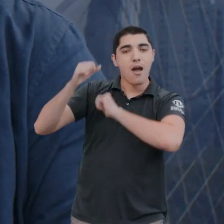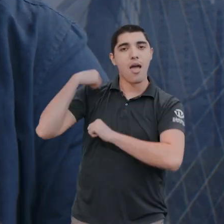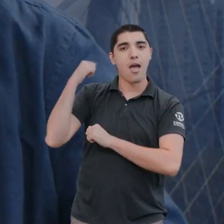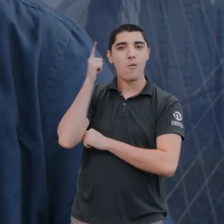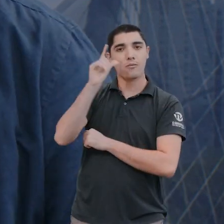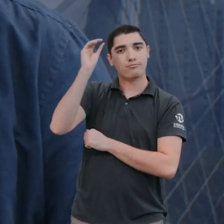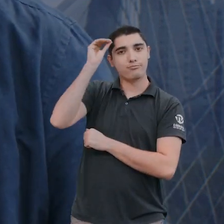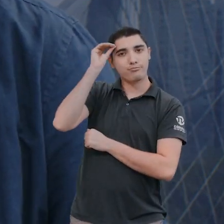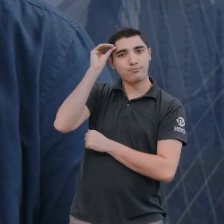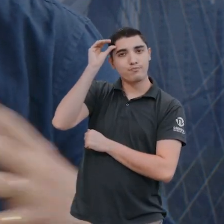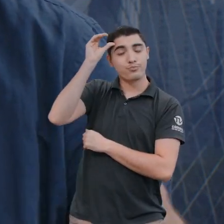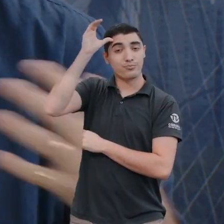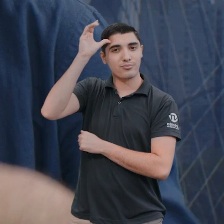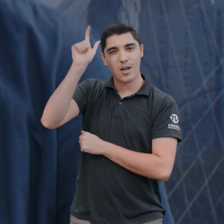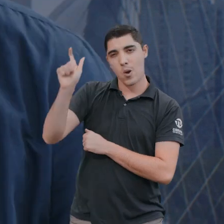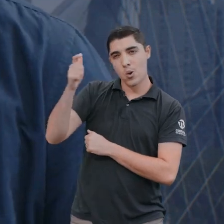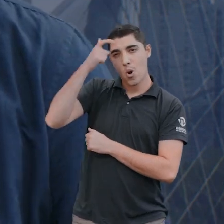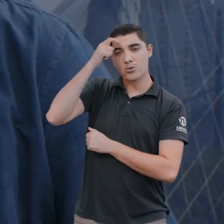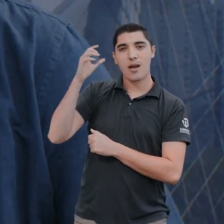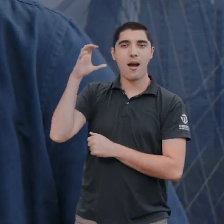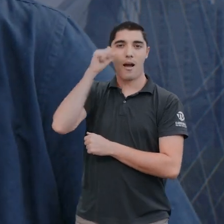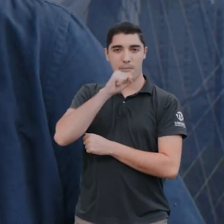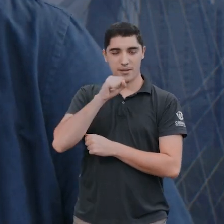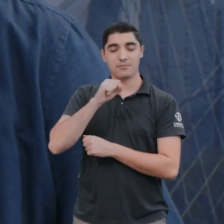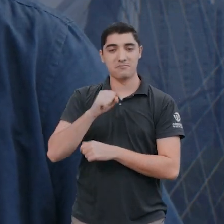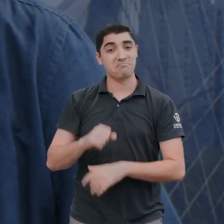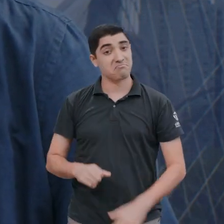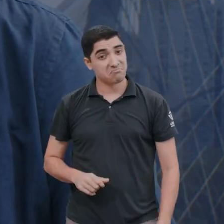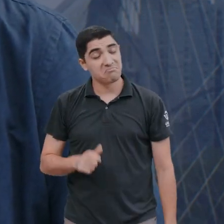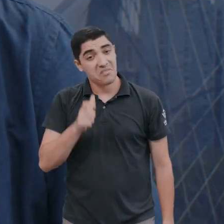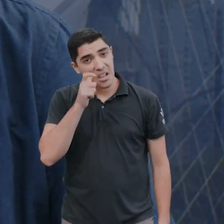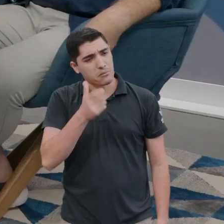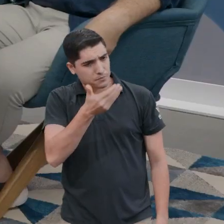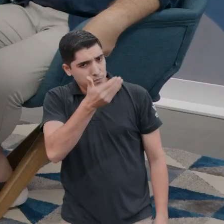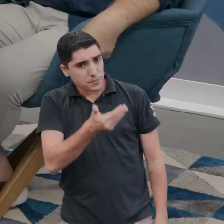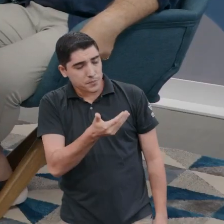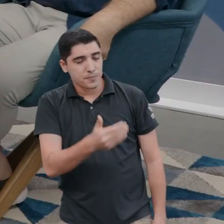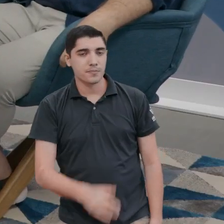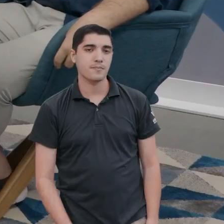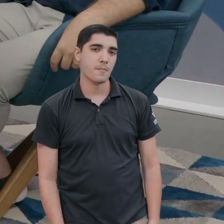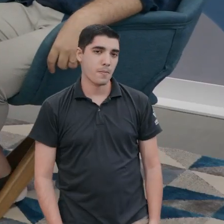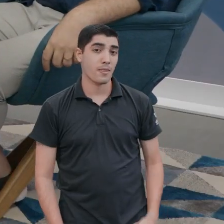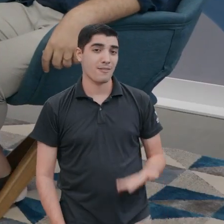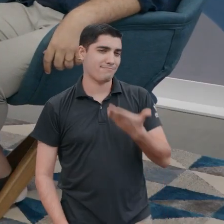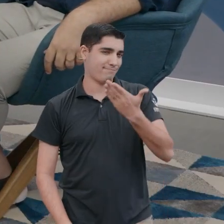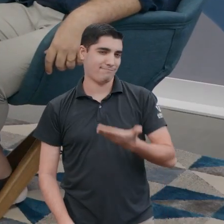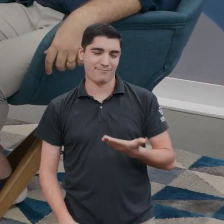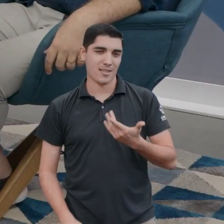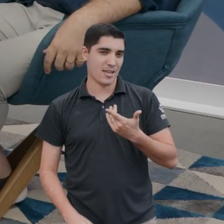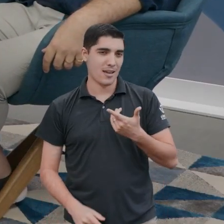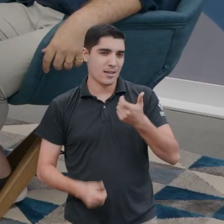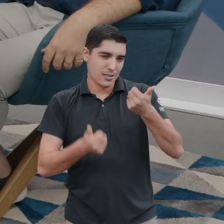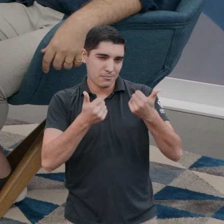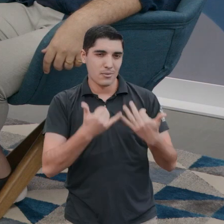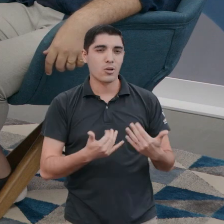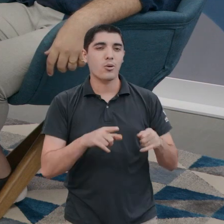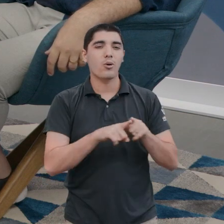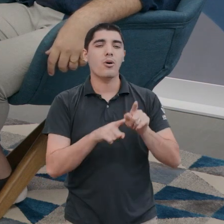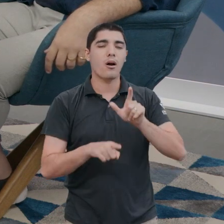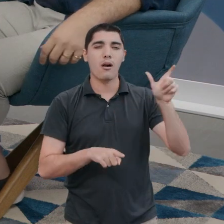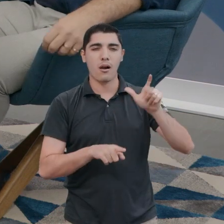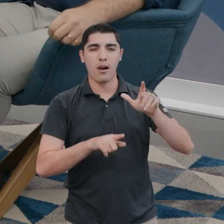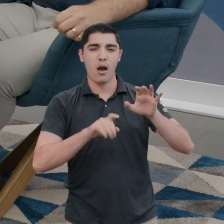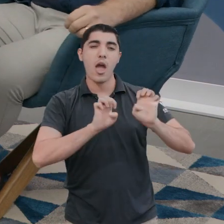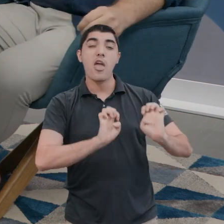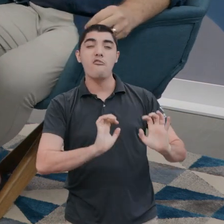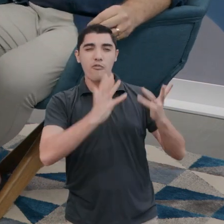consciência maior do que é a moda perto de você também. Interessante. Ana? O Eduardo citou sobre a Copenhagen